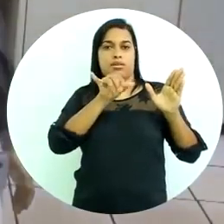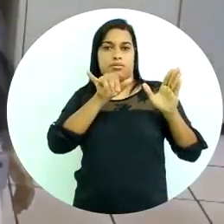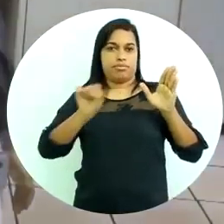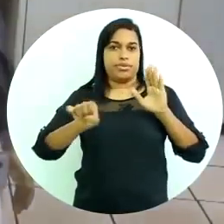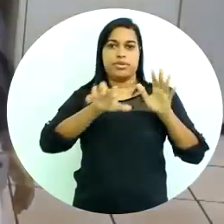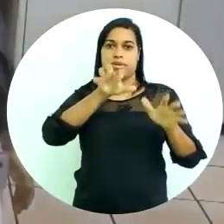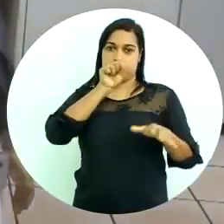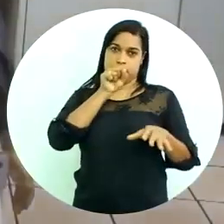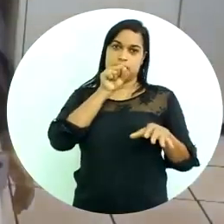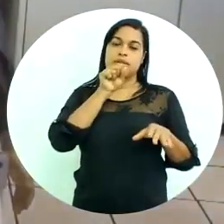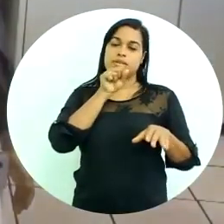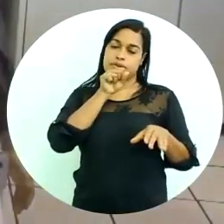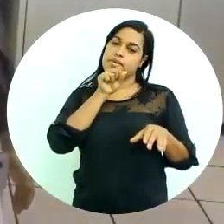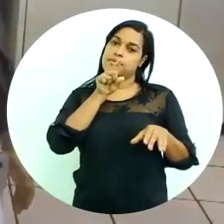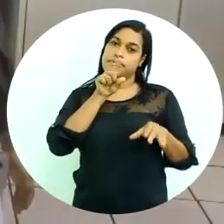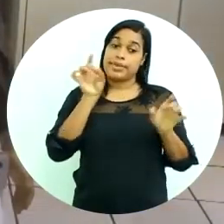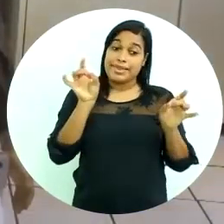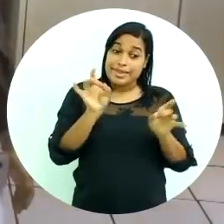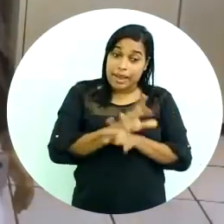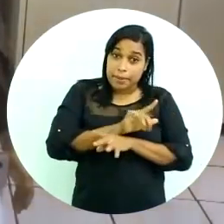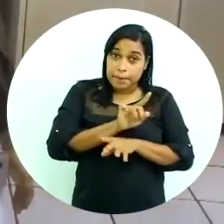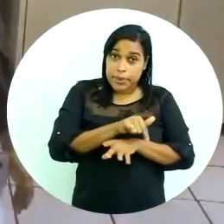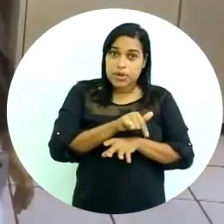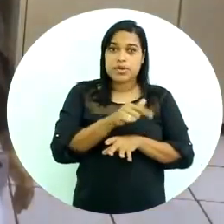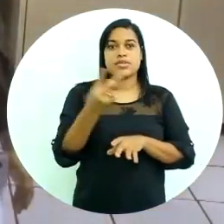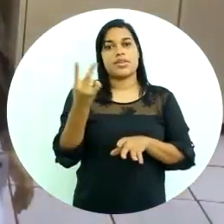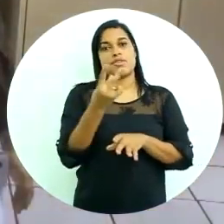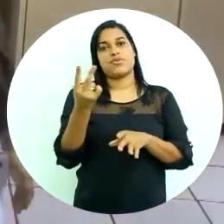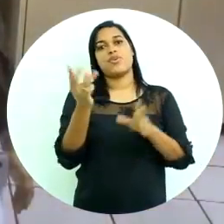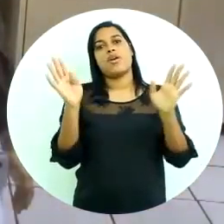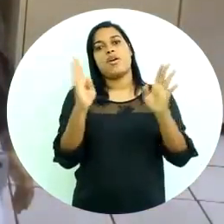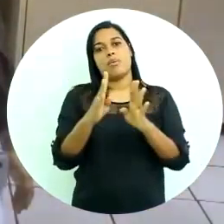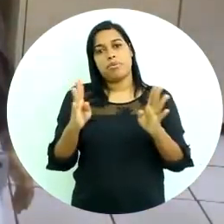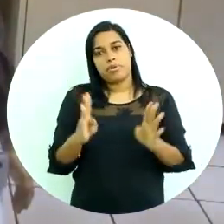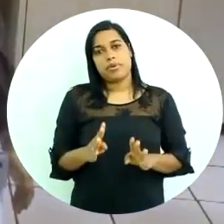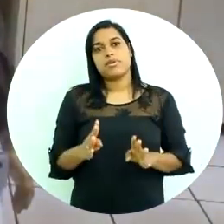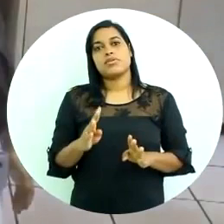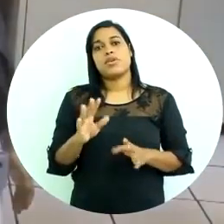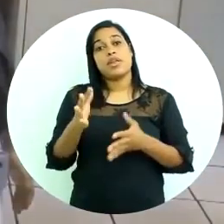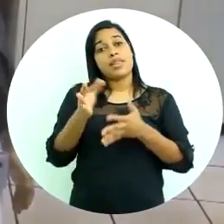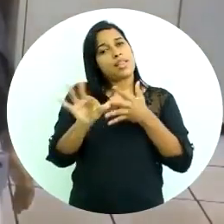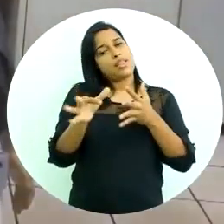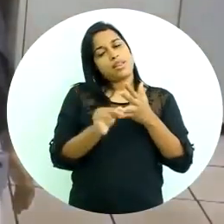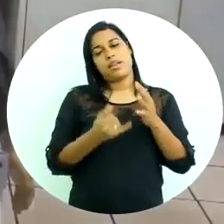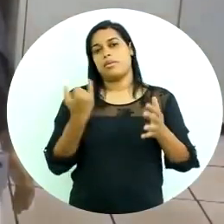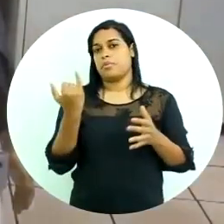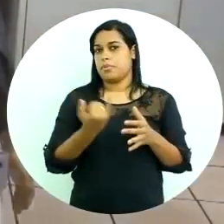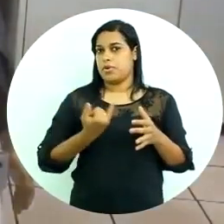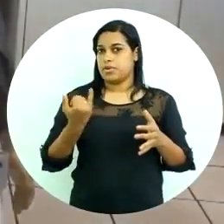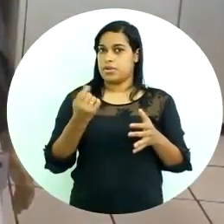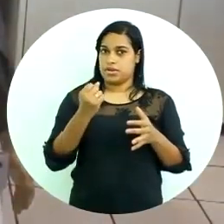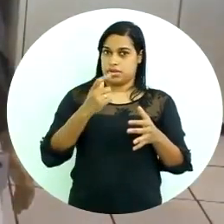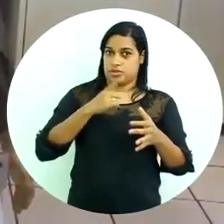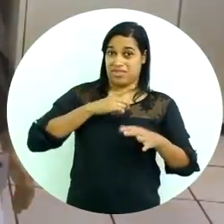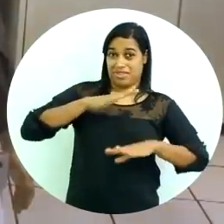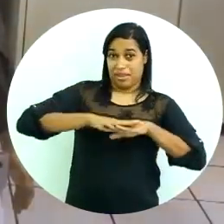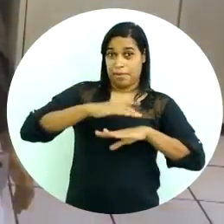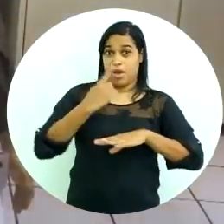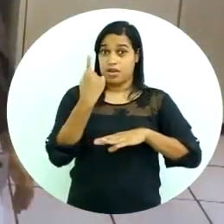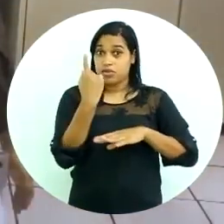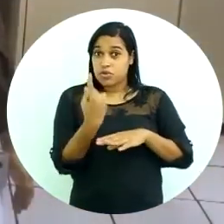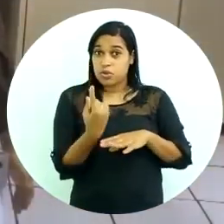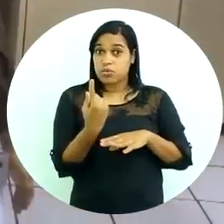aéreas. Após isso, a gente vai promover as 2 ventilações. Detalhe importante, se a gente tem mais de um